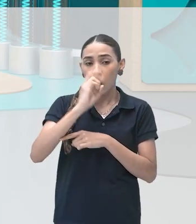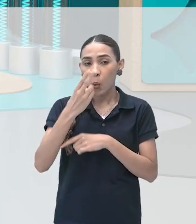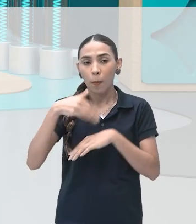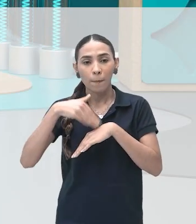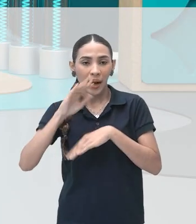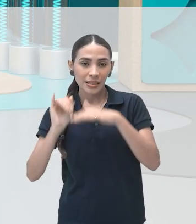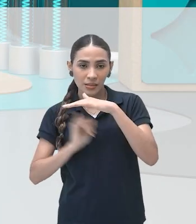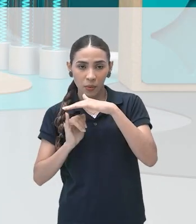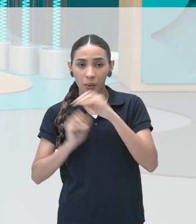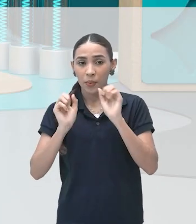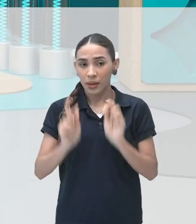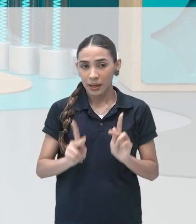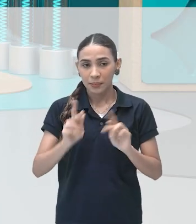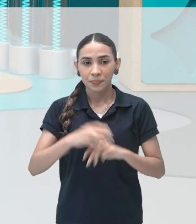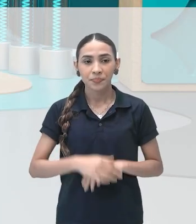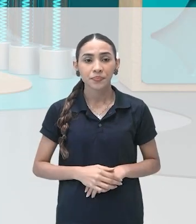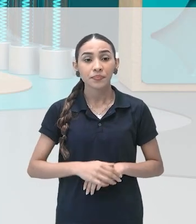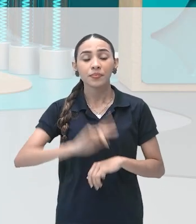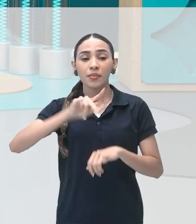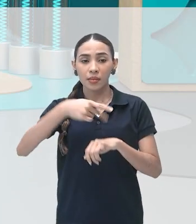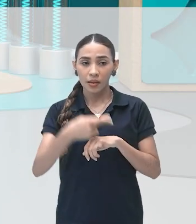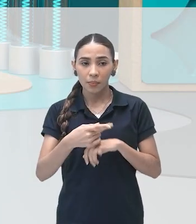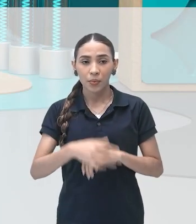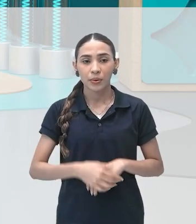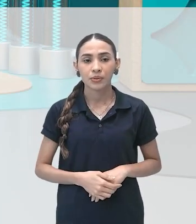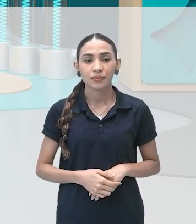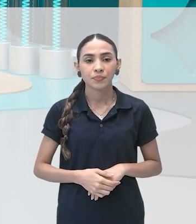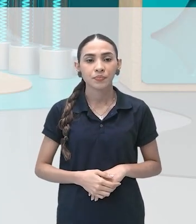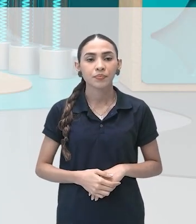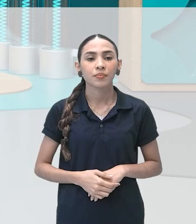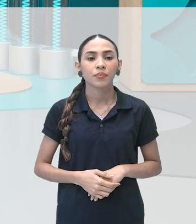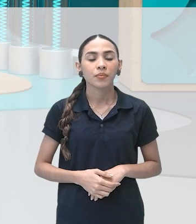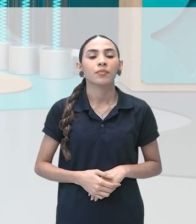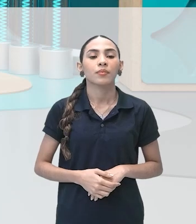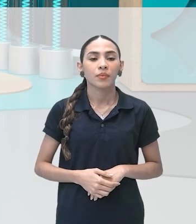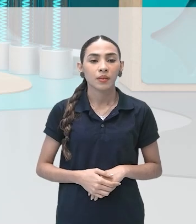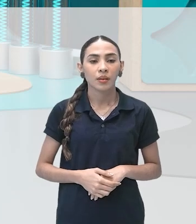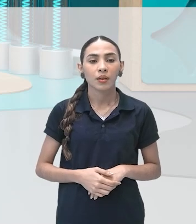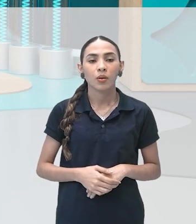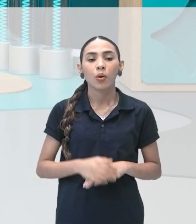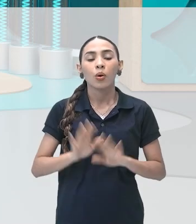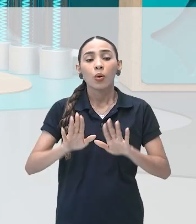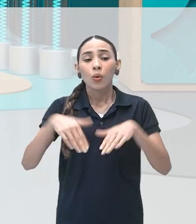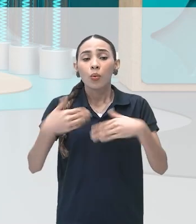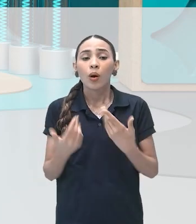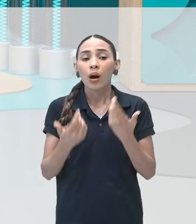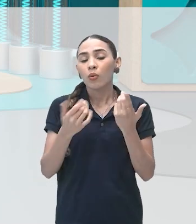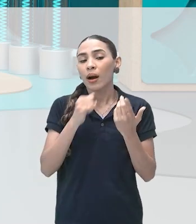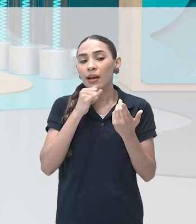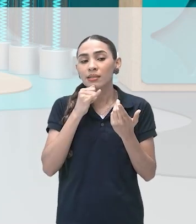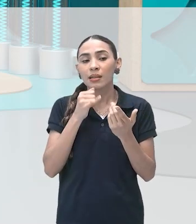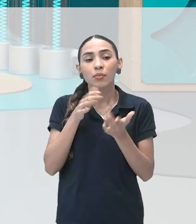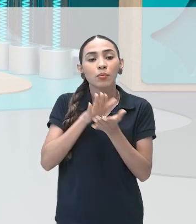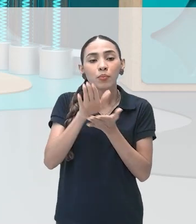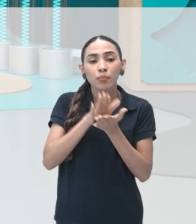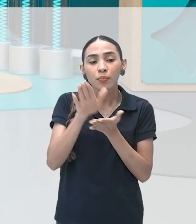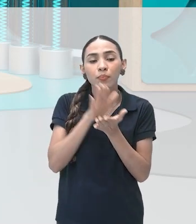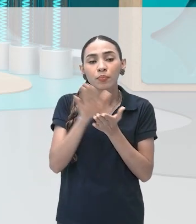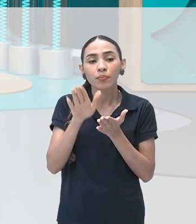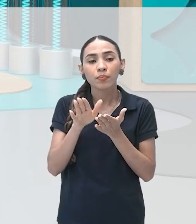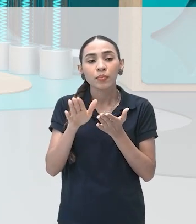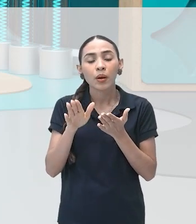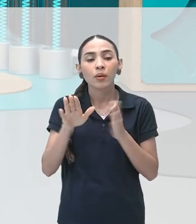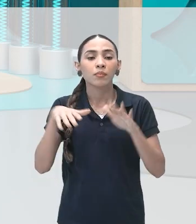informal. Tudo bem? Seguindo adiante, onde a entrevista será publicada. Então, já puxei um pouquinho sobre isso aqui.